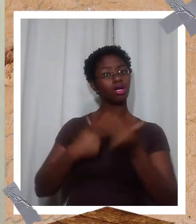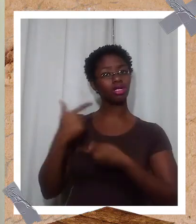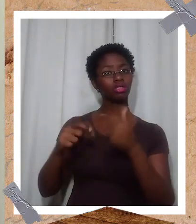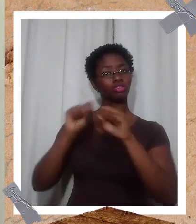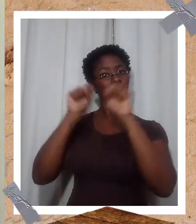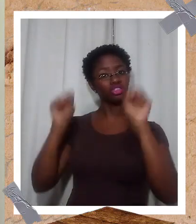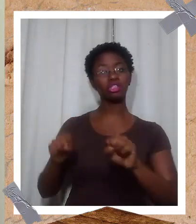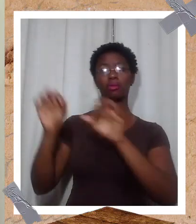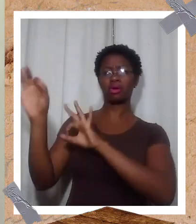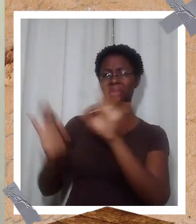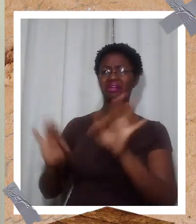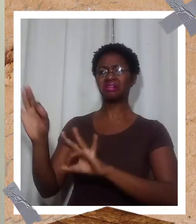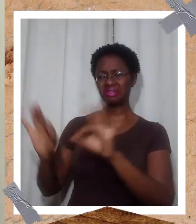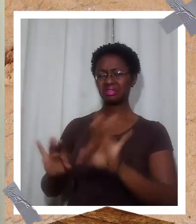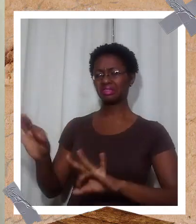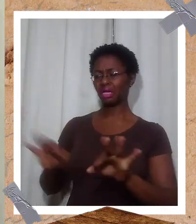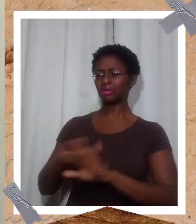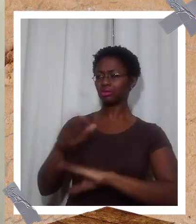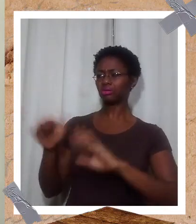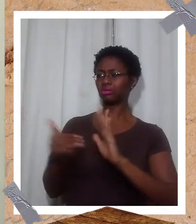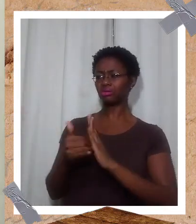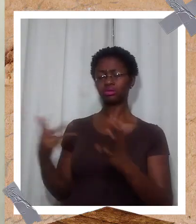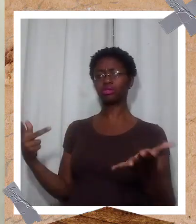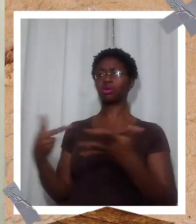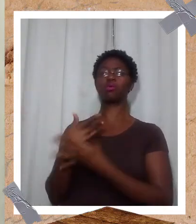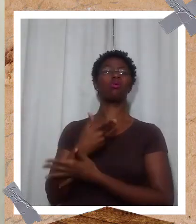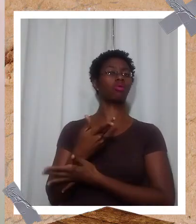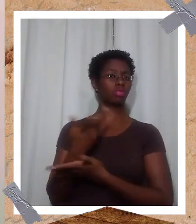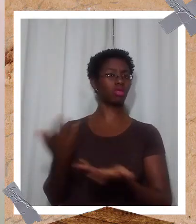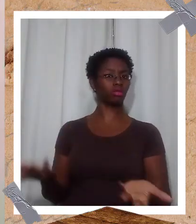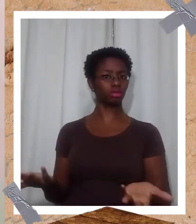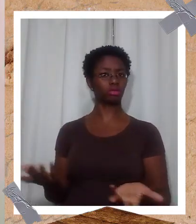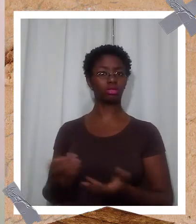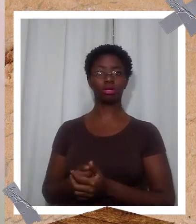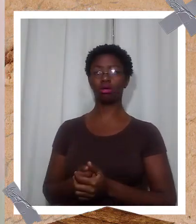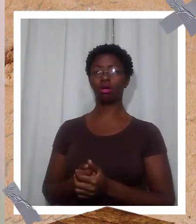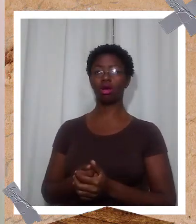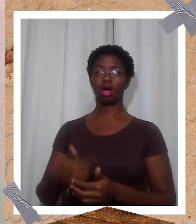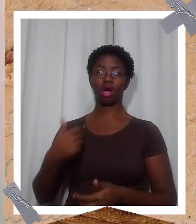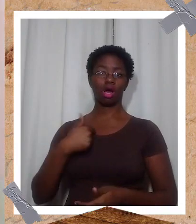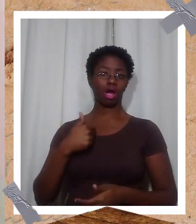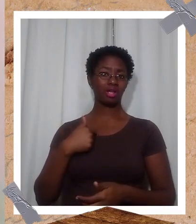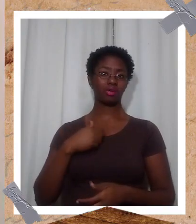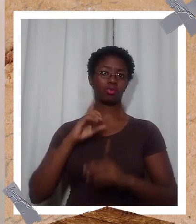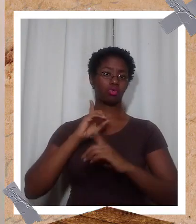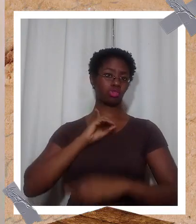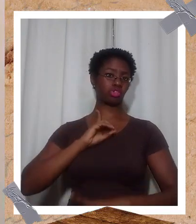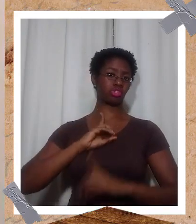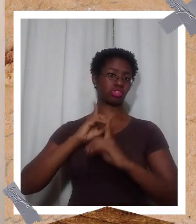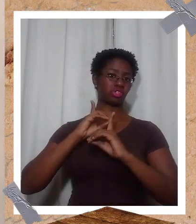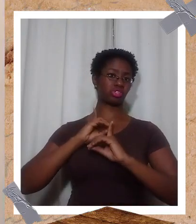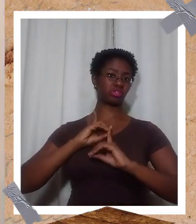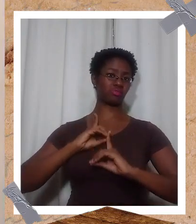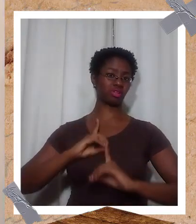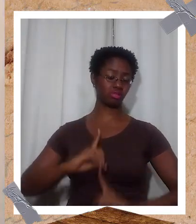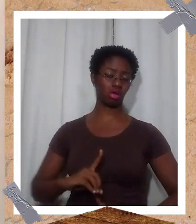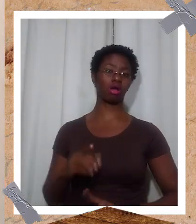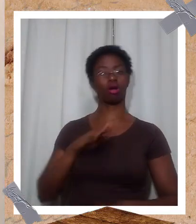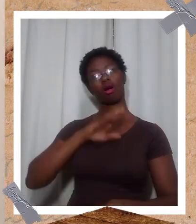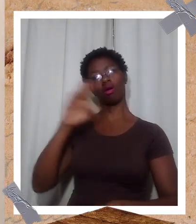que nos organizar. E isso não acontecia. Então, eu acabei entrando no estado de depressão, fui trabalhar no lixão à